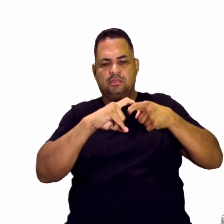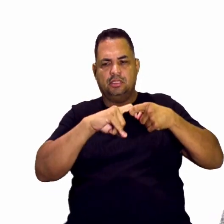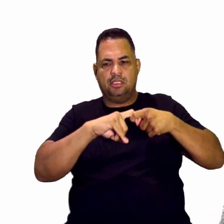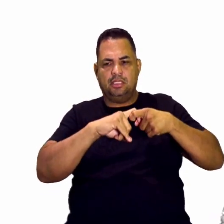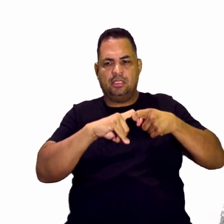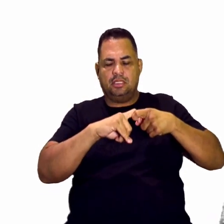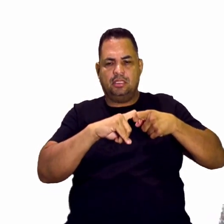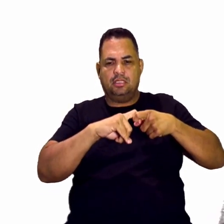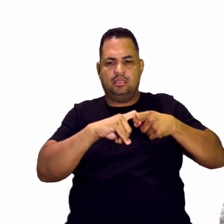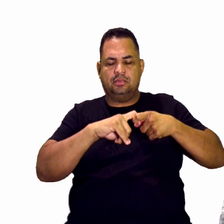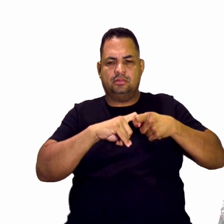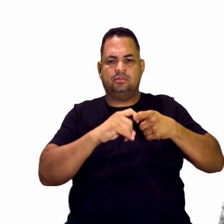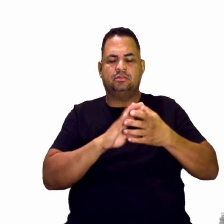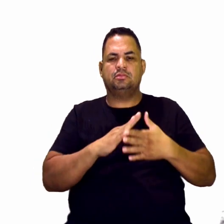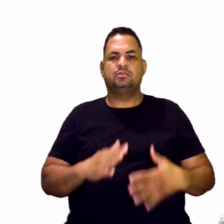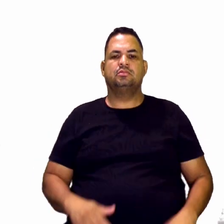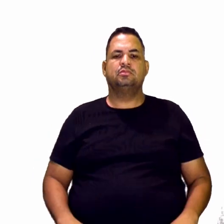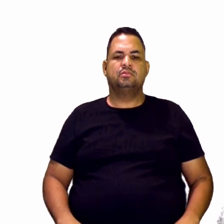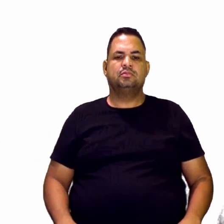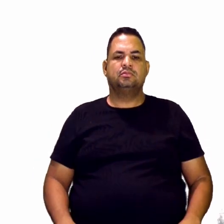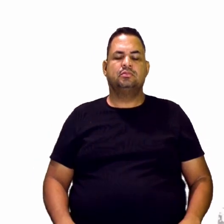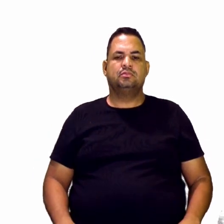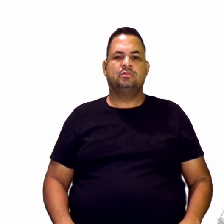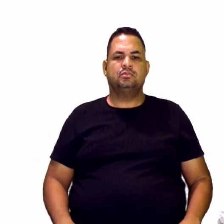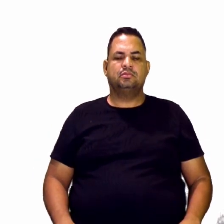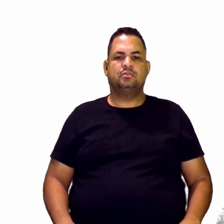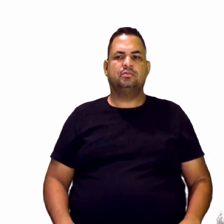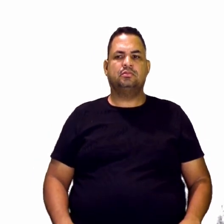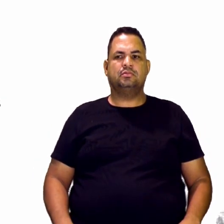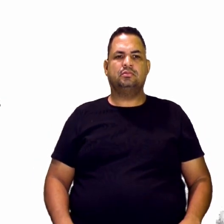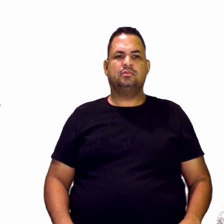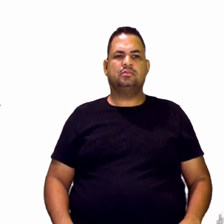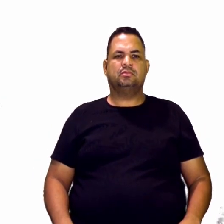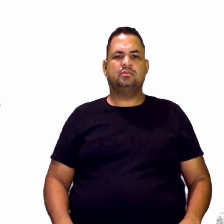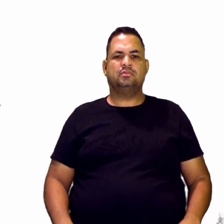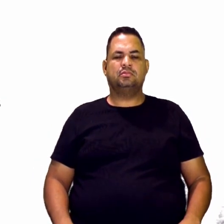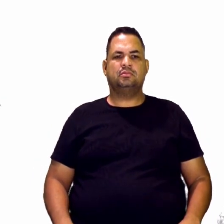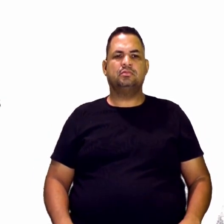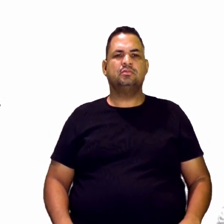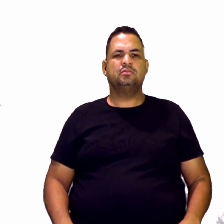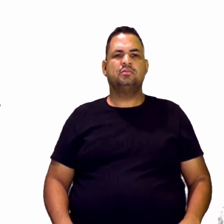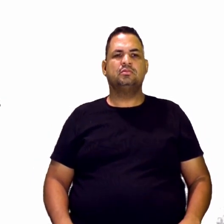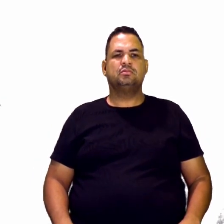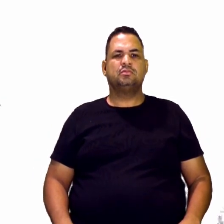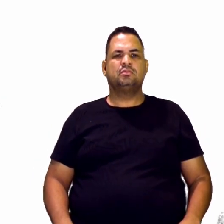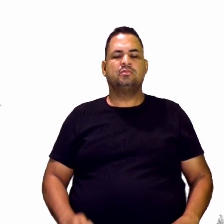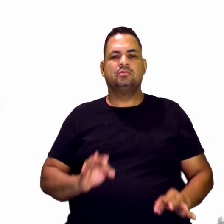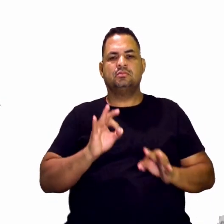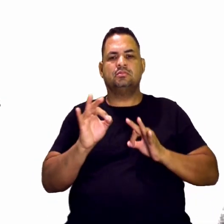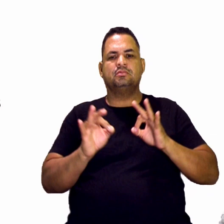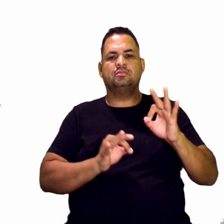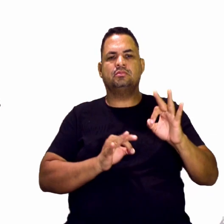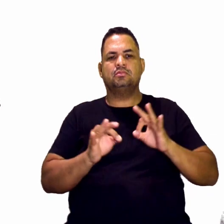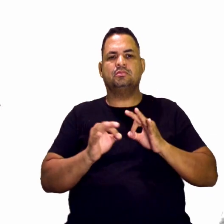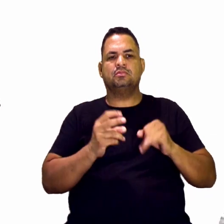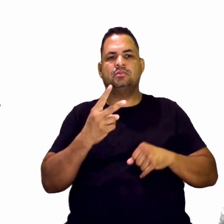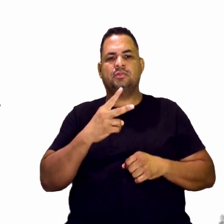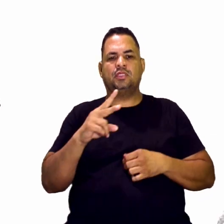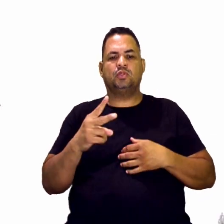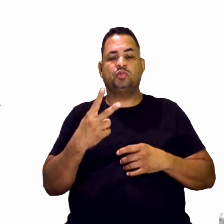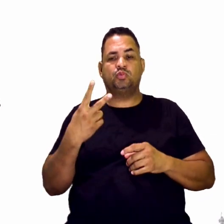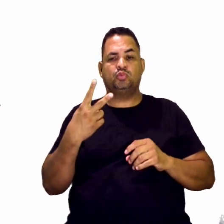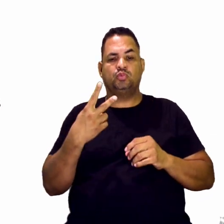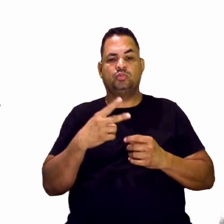para atraírem outras células para ela, né? Outras substâncias. Ela é formada por uma dupla camada